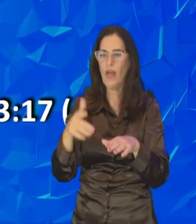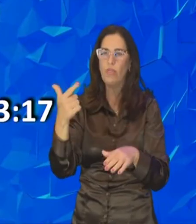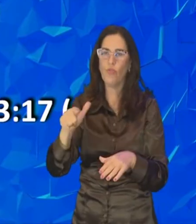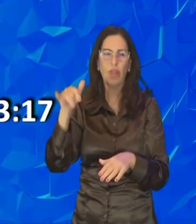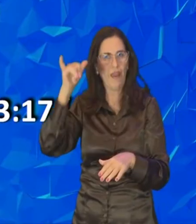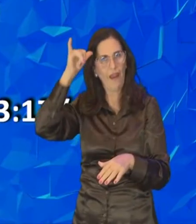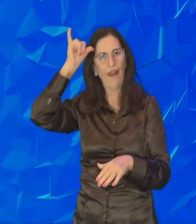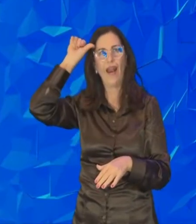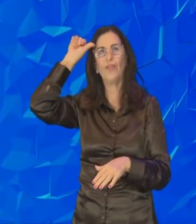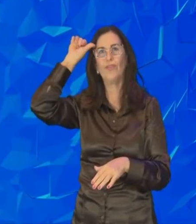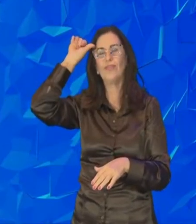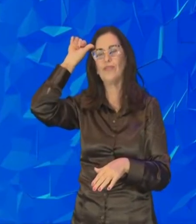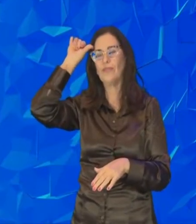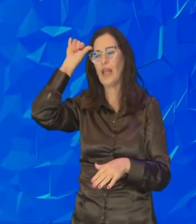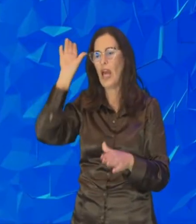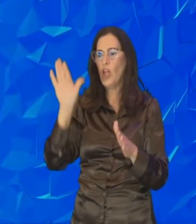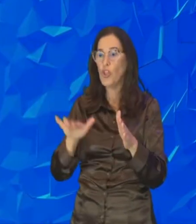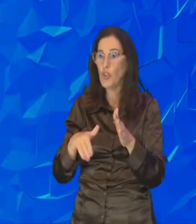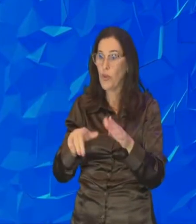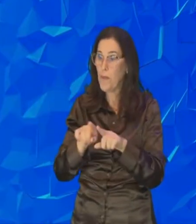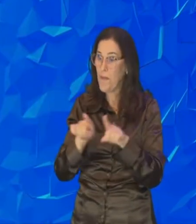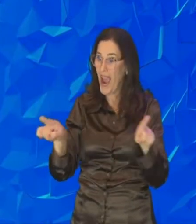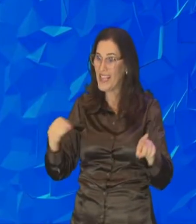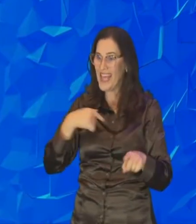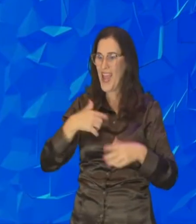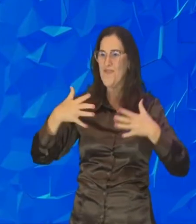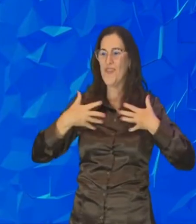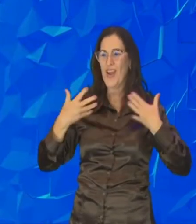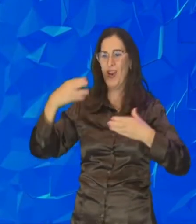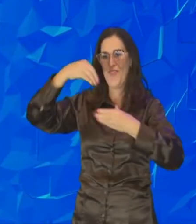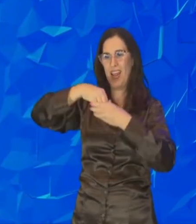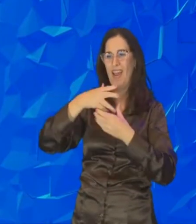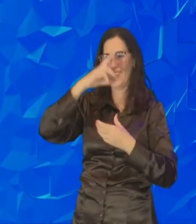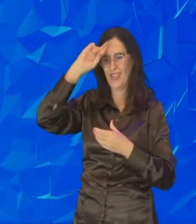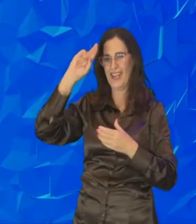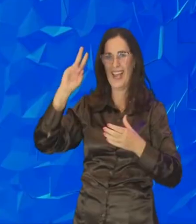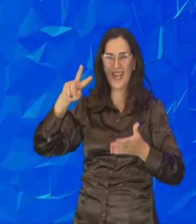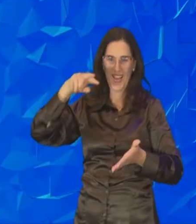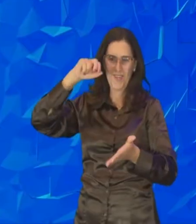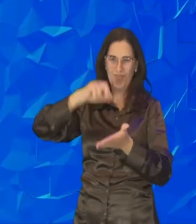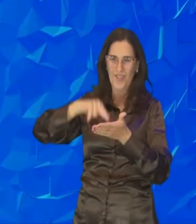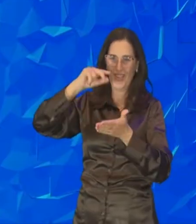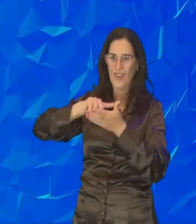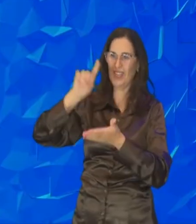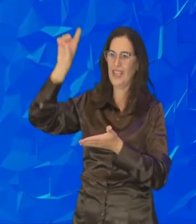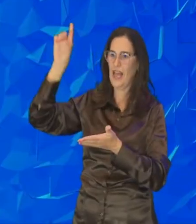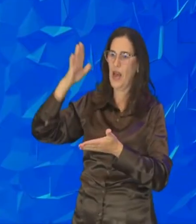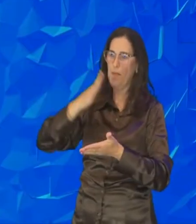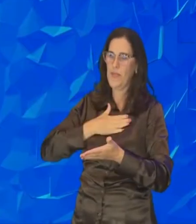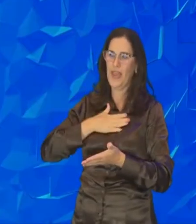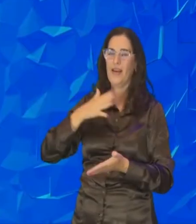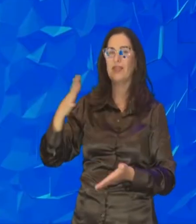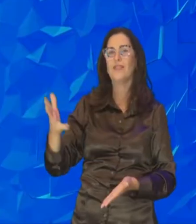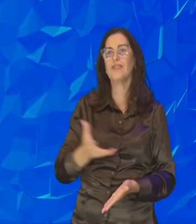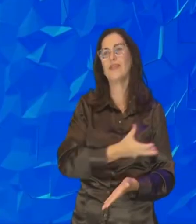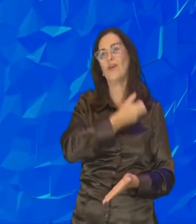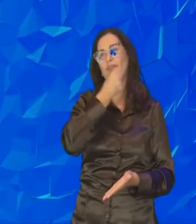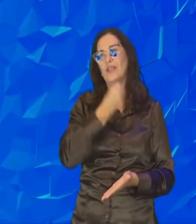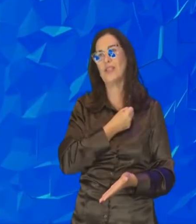não haja gado, todavia eu me alegrarei no Senhor, exultarei o Deus da